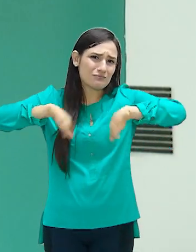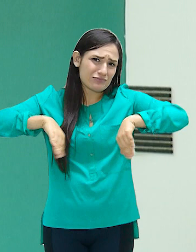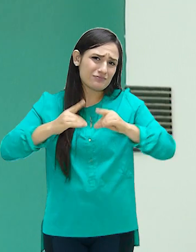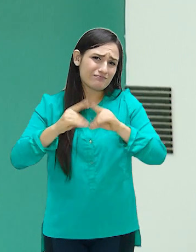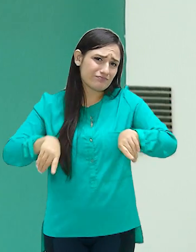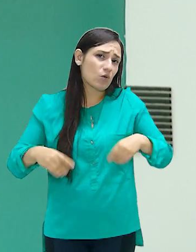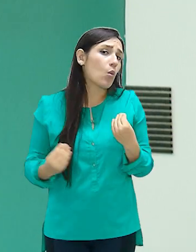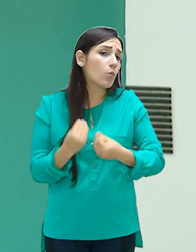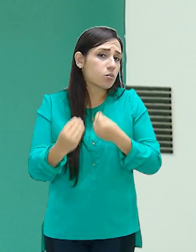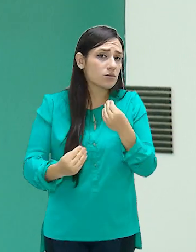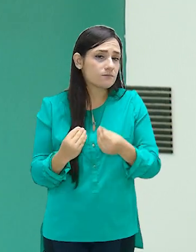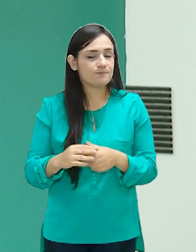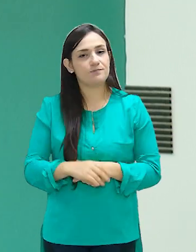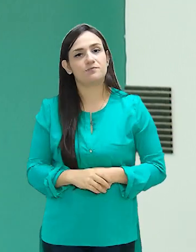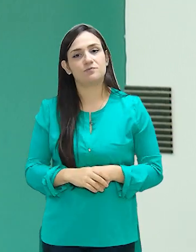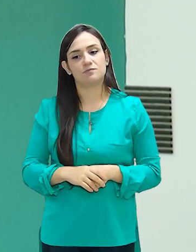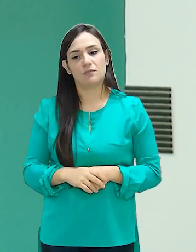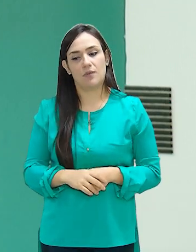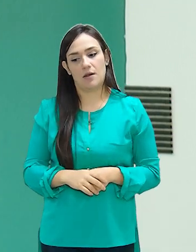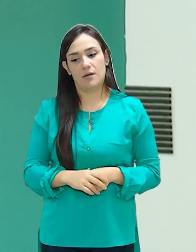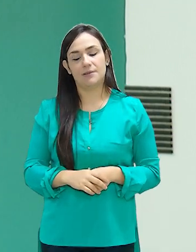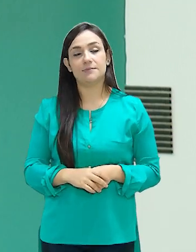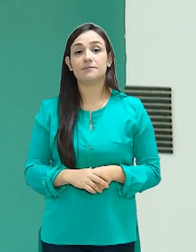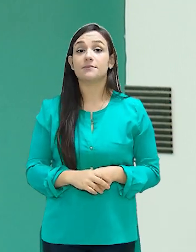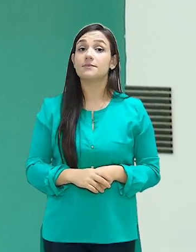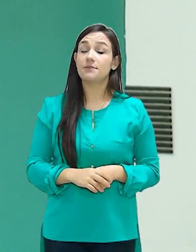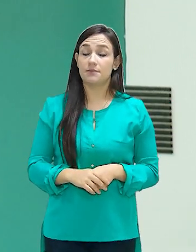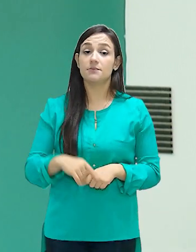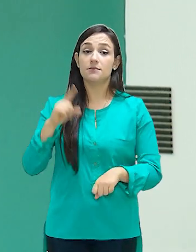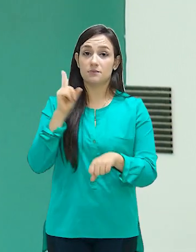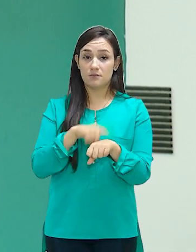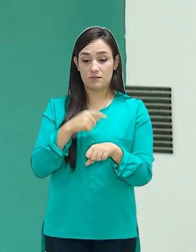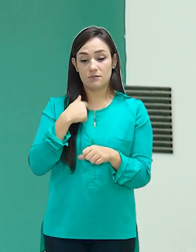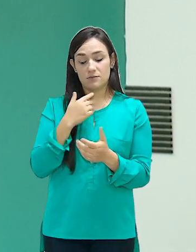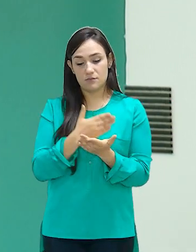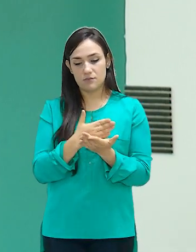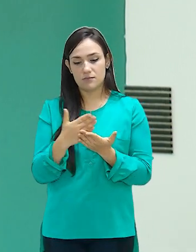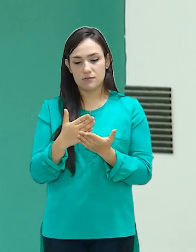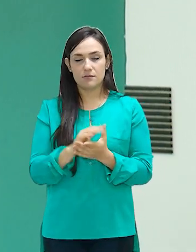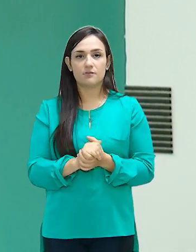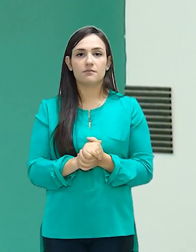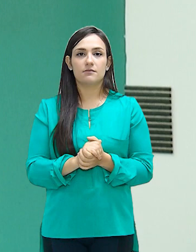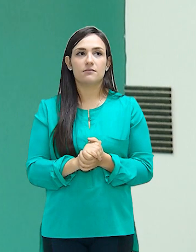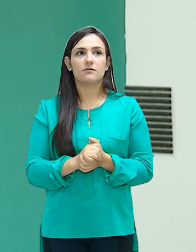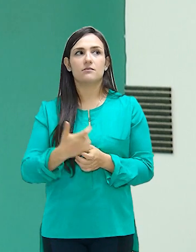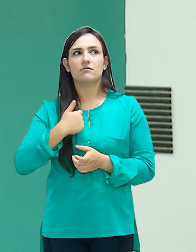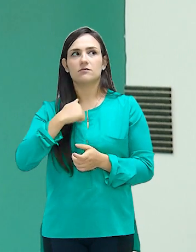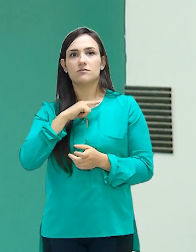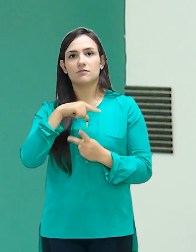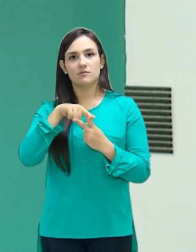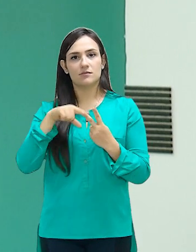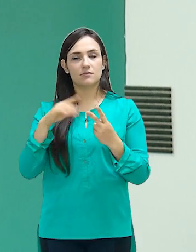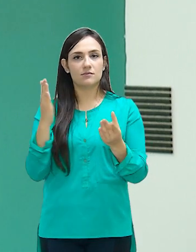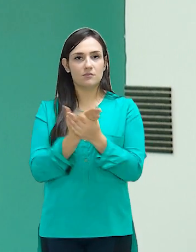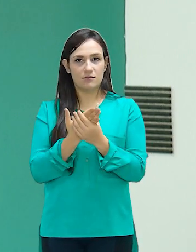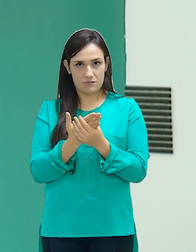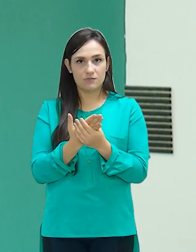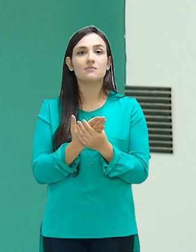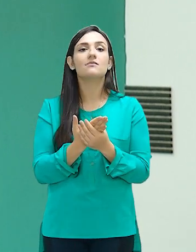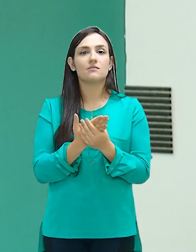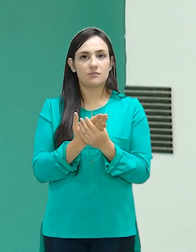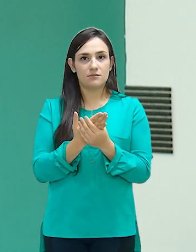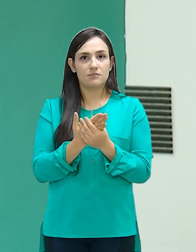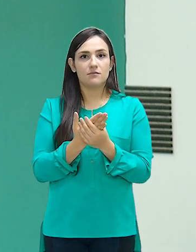te responder, eu vou te dizer o seguinte. Quando eu iniciei meus 2 processos de